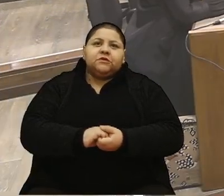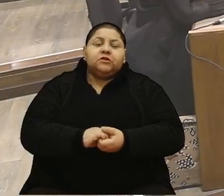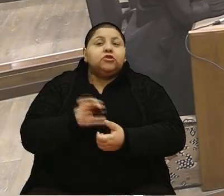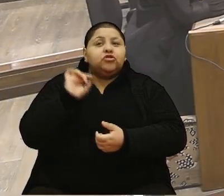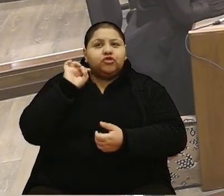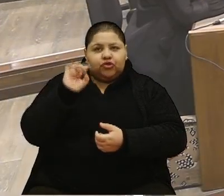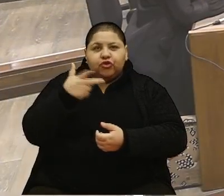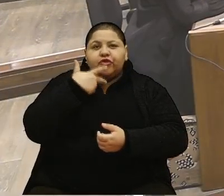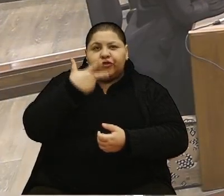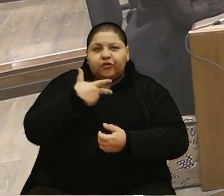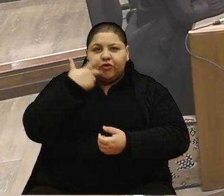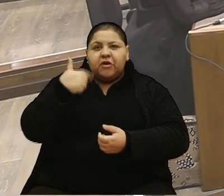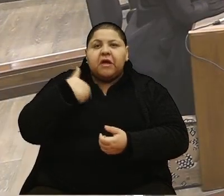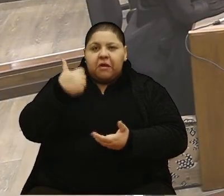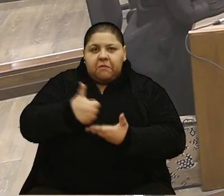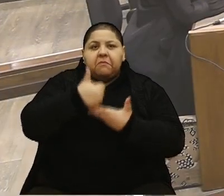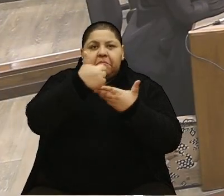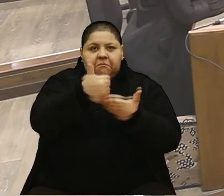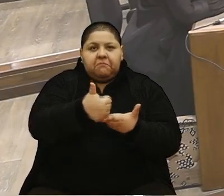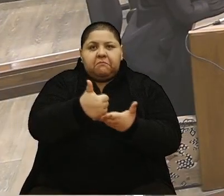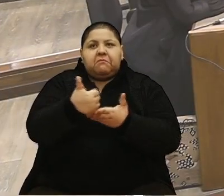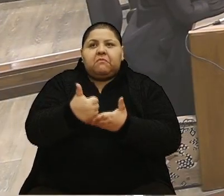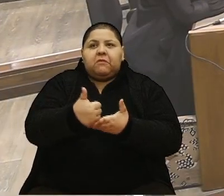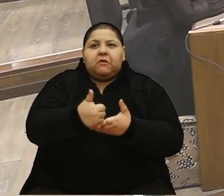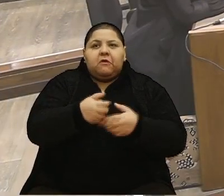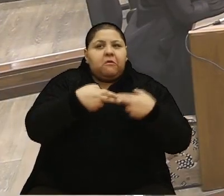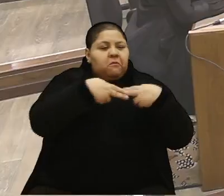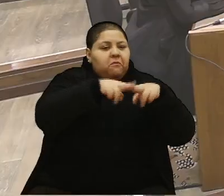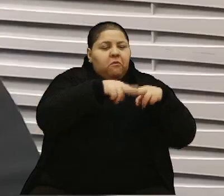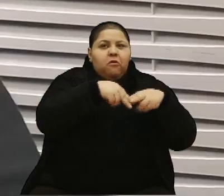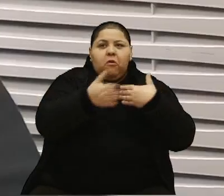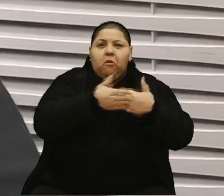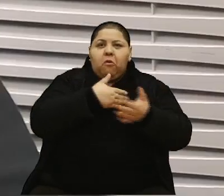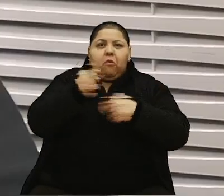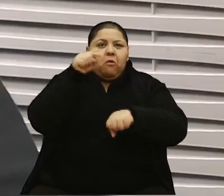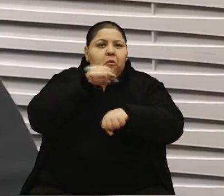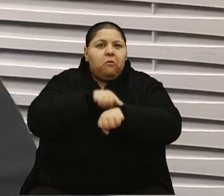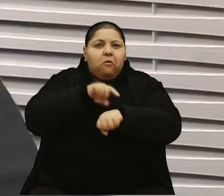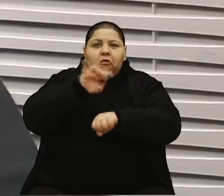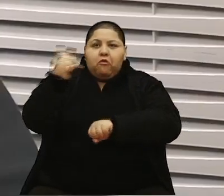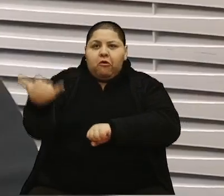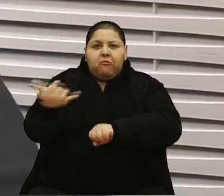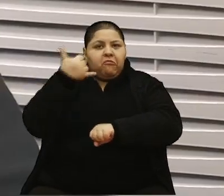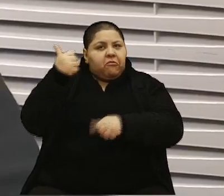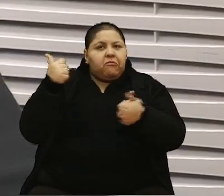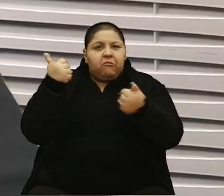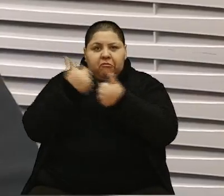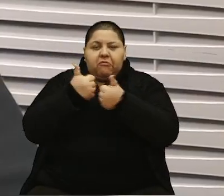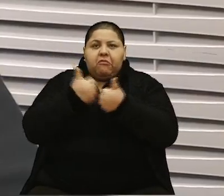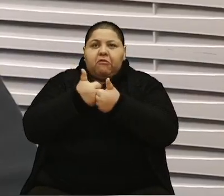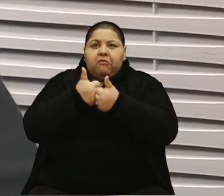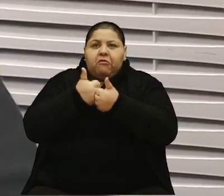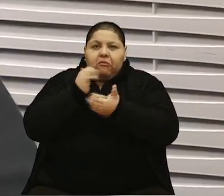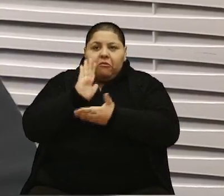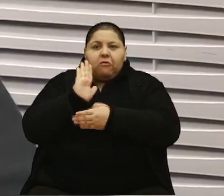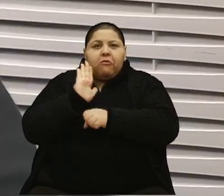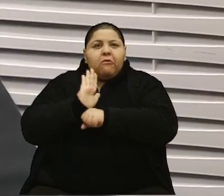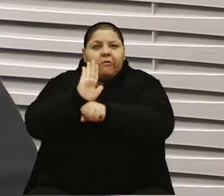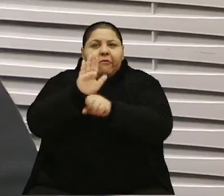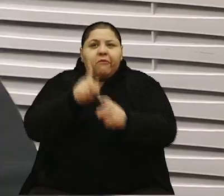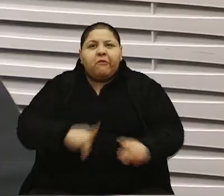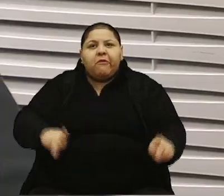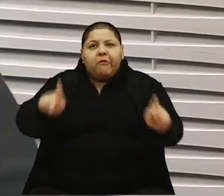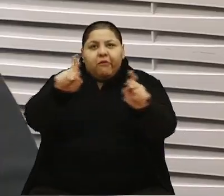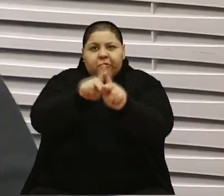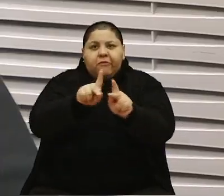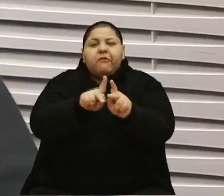para reforçar que sou parceiro, quiser ir para a praça a qualquer horário, é só avisar aí que temos junto, isso aí em prol da população. E